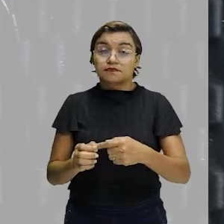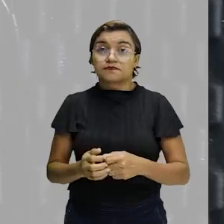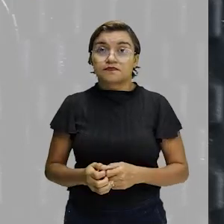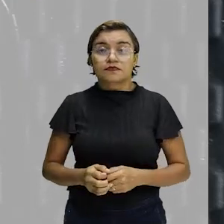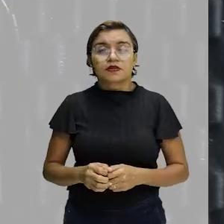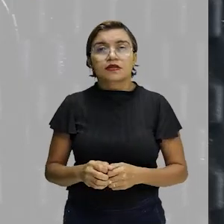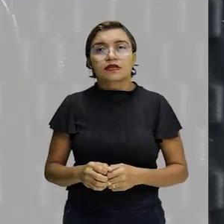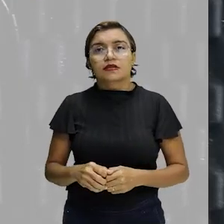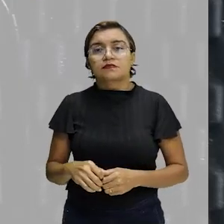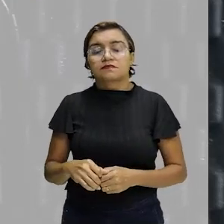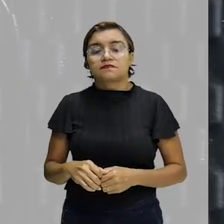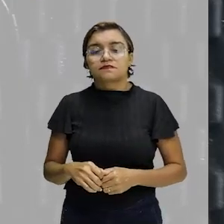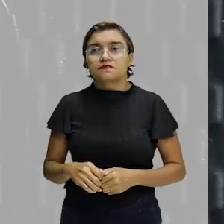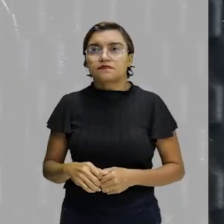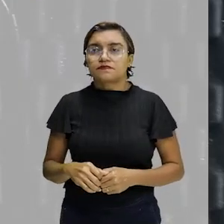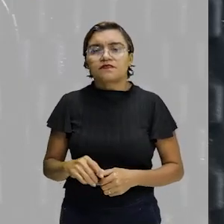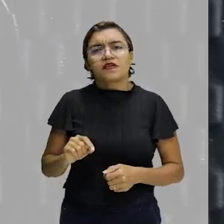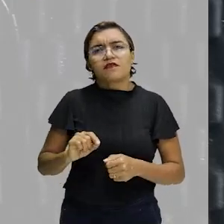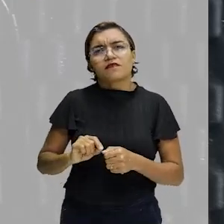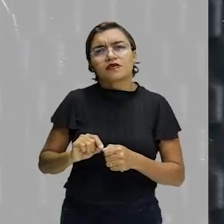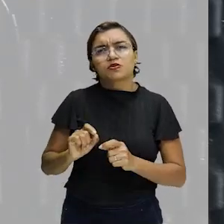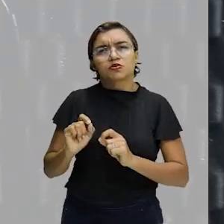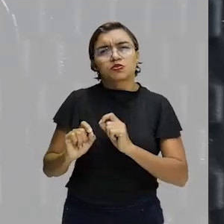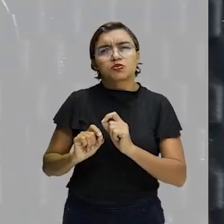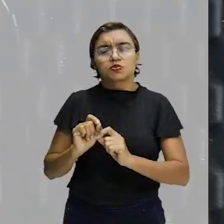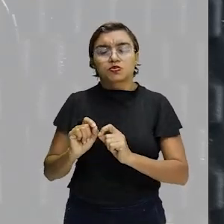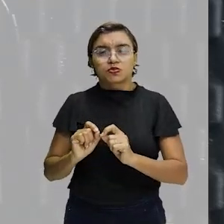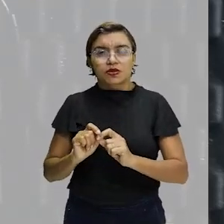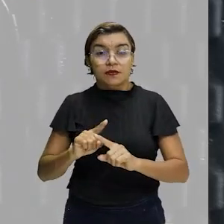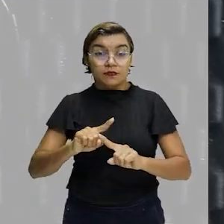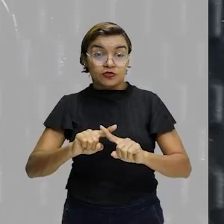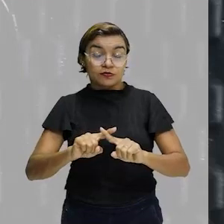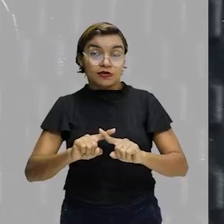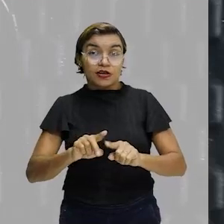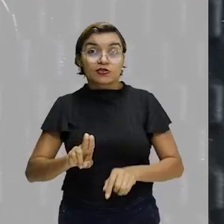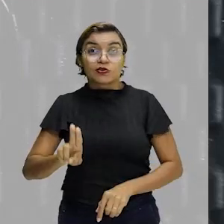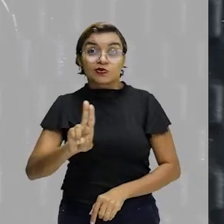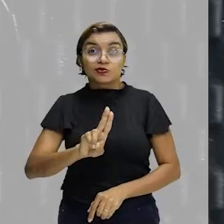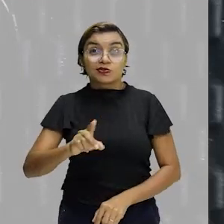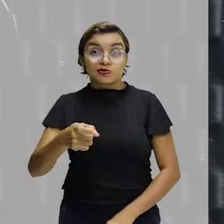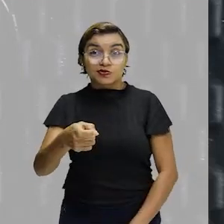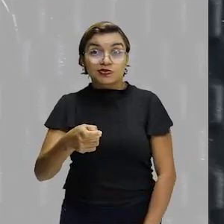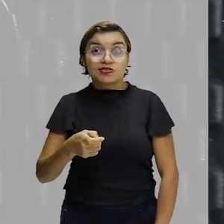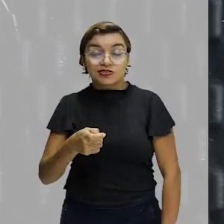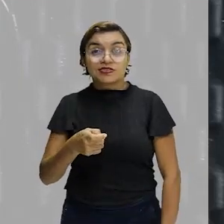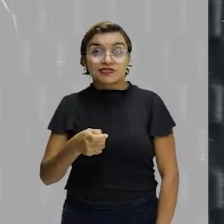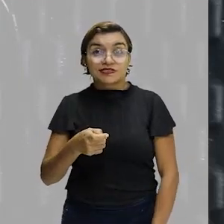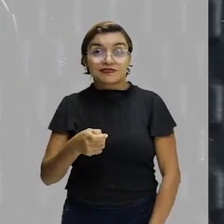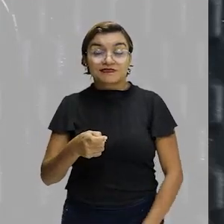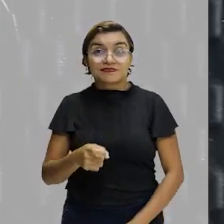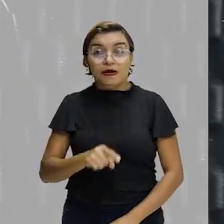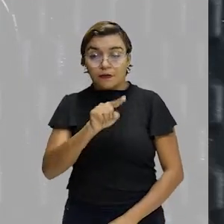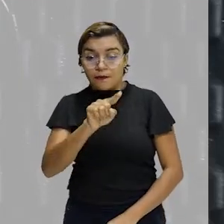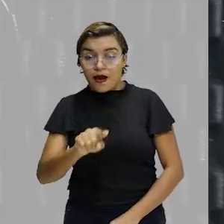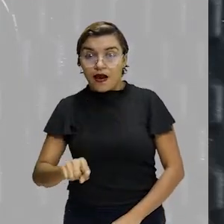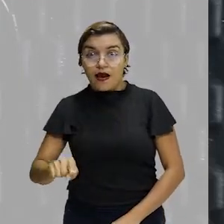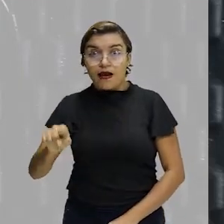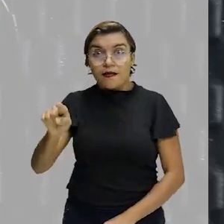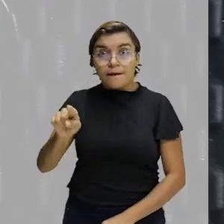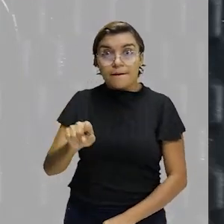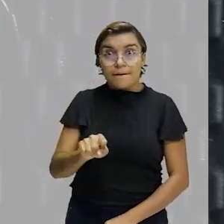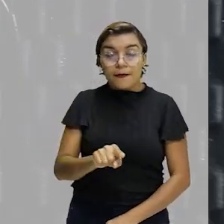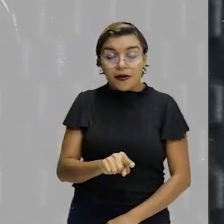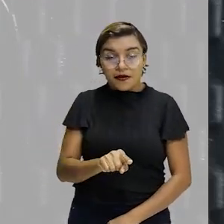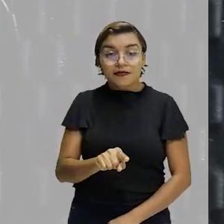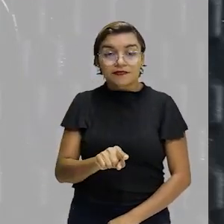aquela chamada famosa multiplicação em x lá, das proporções, tá? Produto dos meios igual a produto dos extremos. Então, eu vou